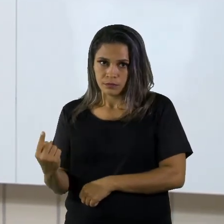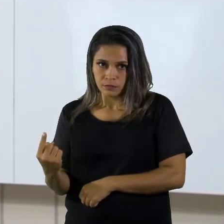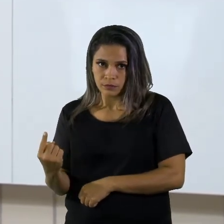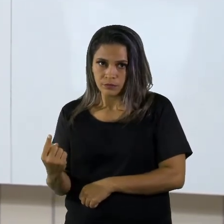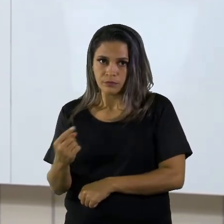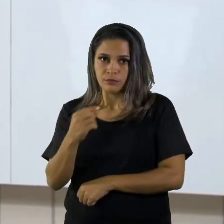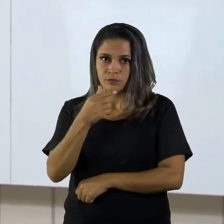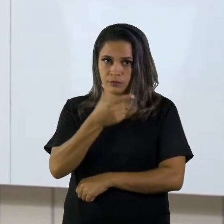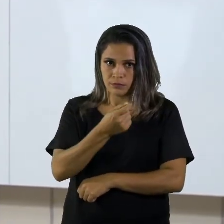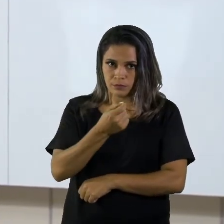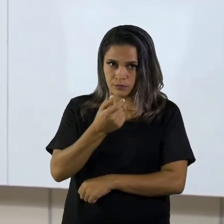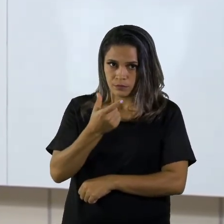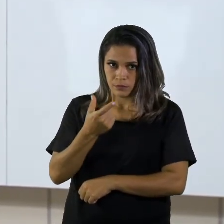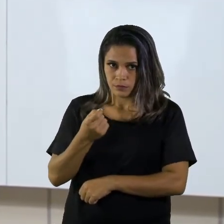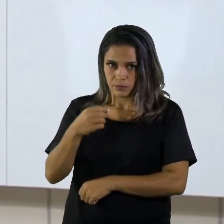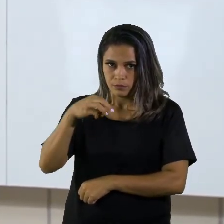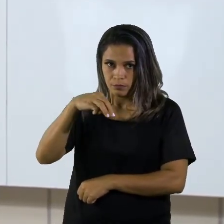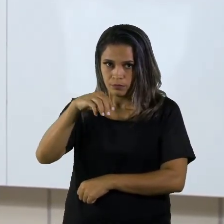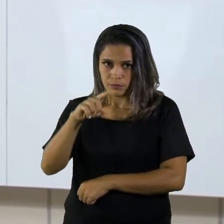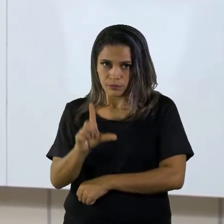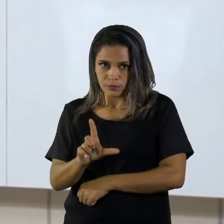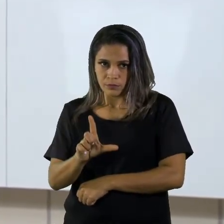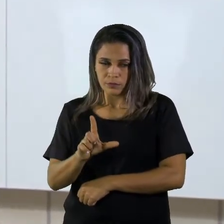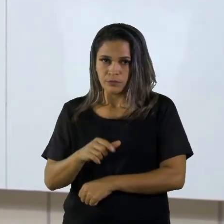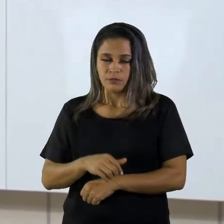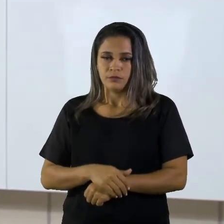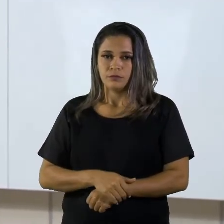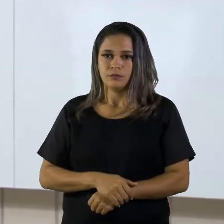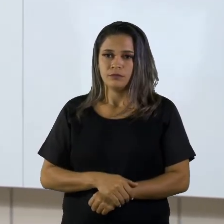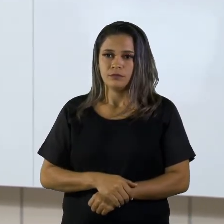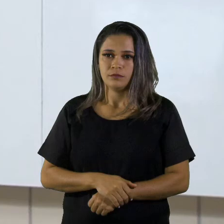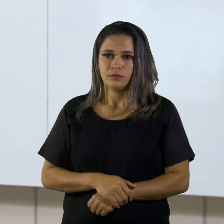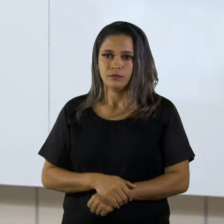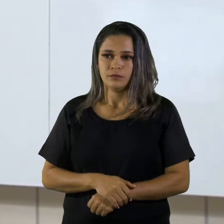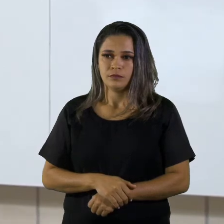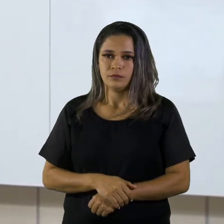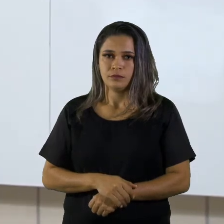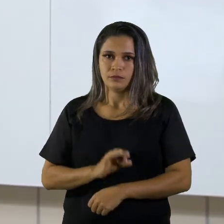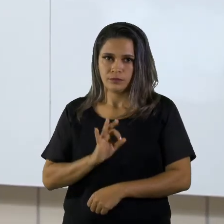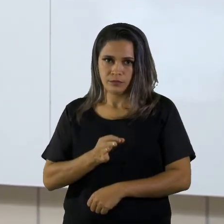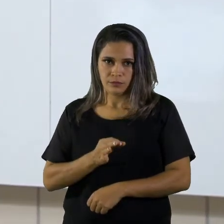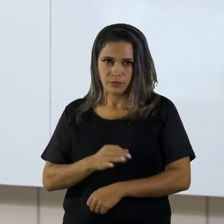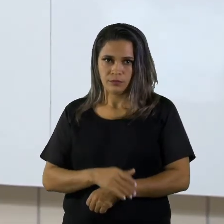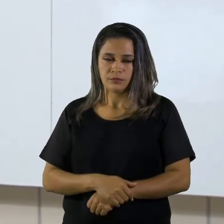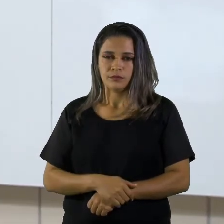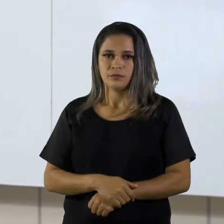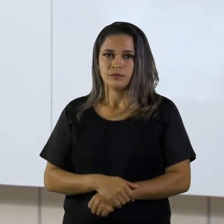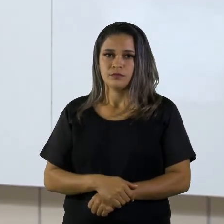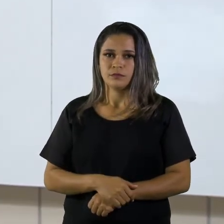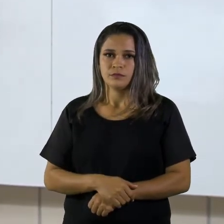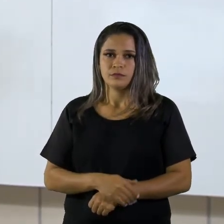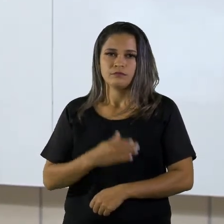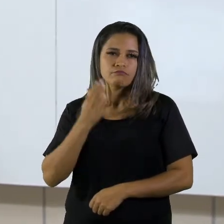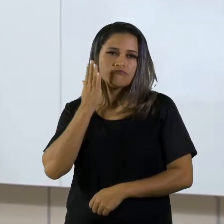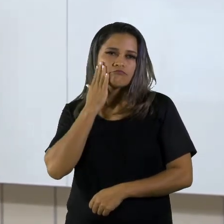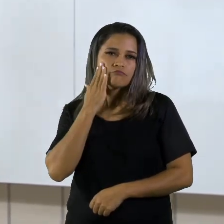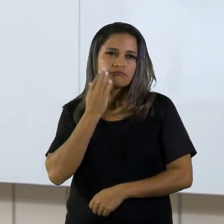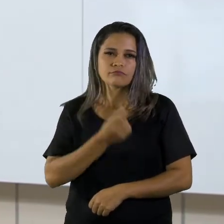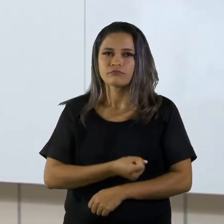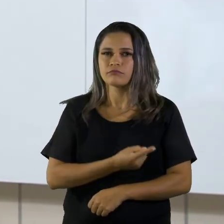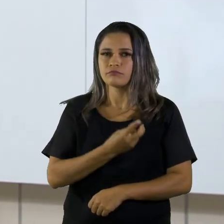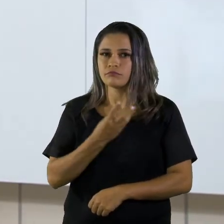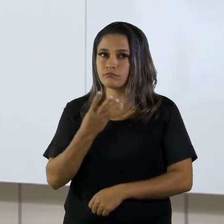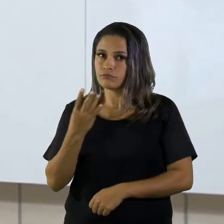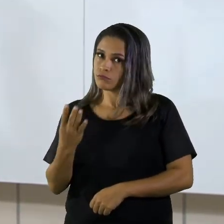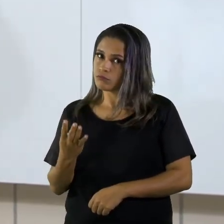200 mililitros. Olha só, mililitros, certo? Então, para eu saber quantos mililitros